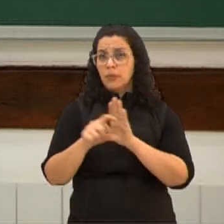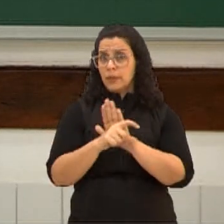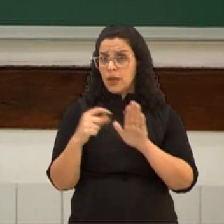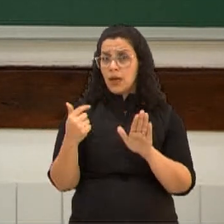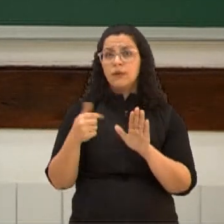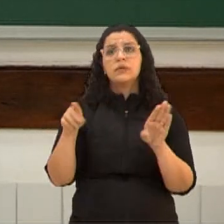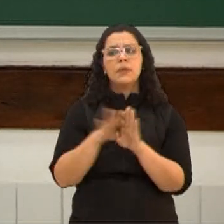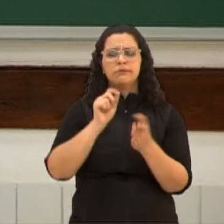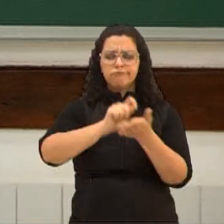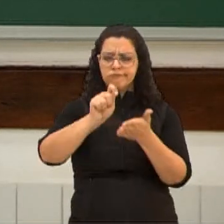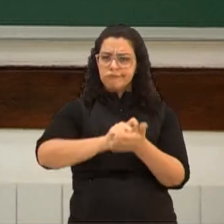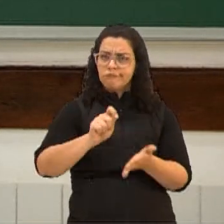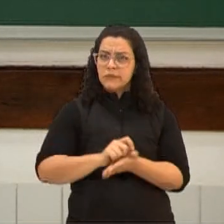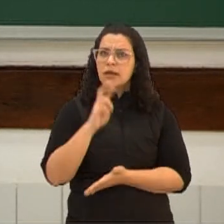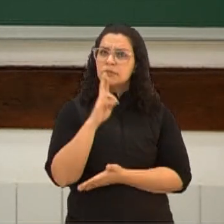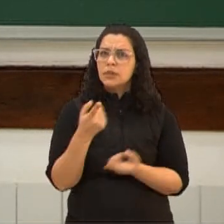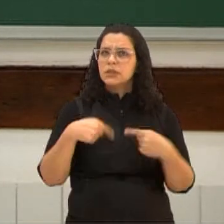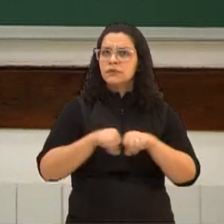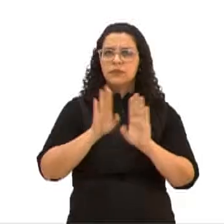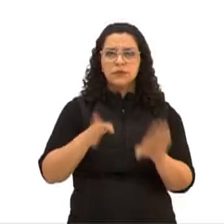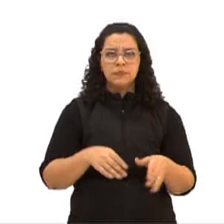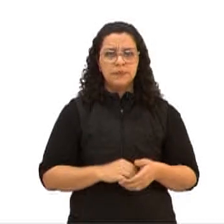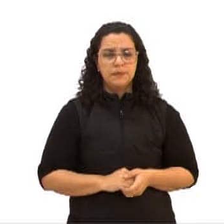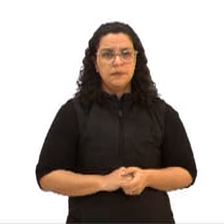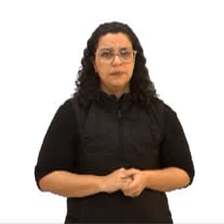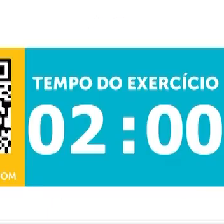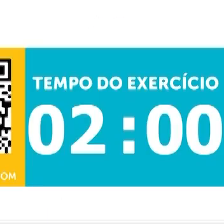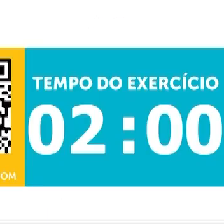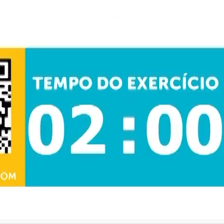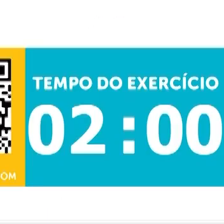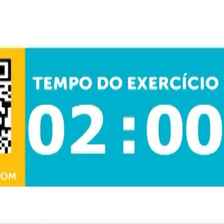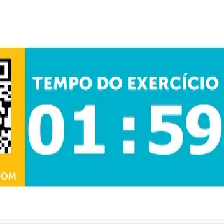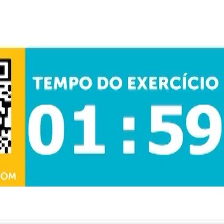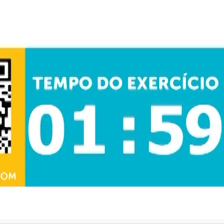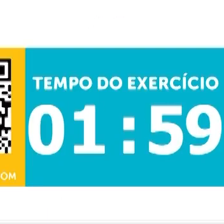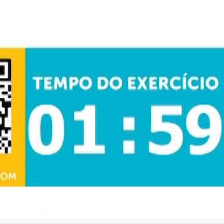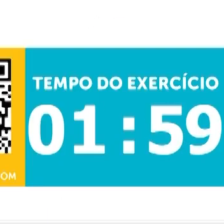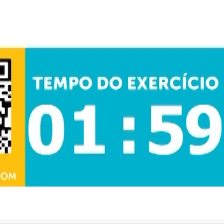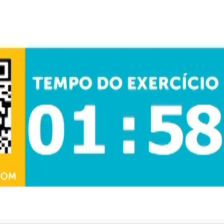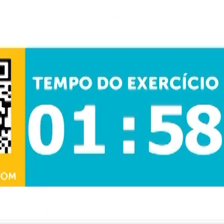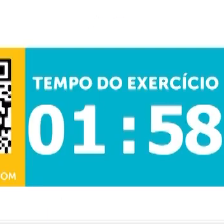parágrafo, escrever aí no seu caderno a resposta e eu já volto.